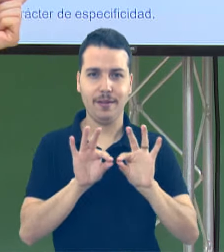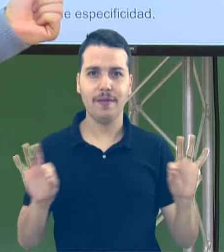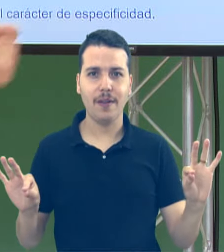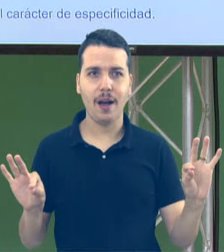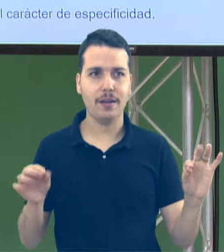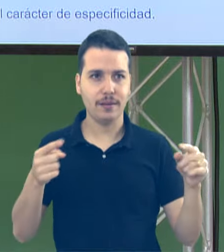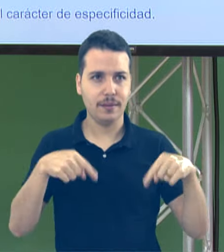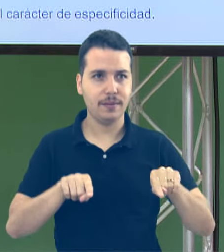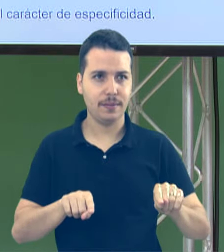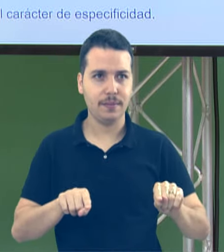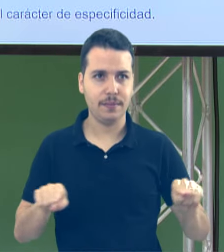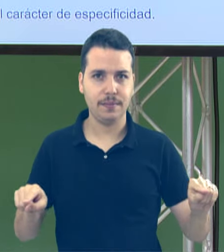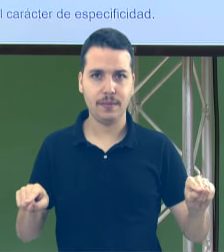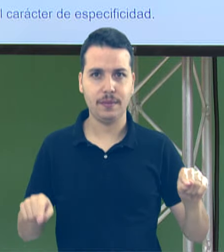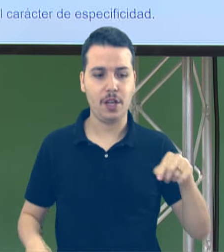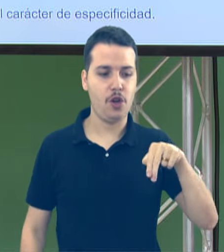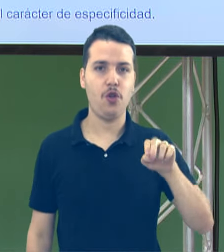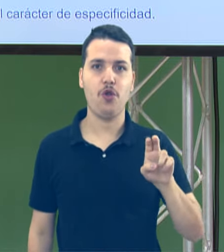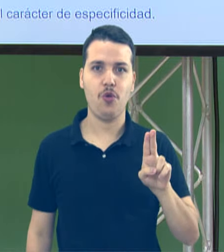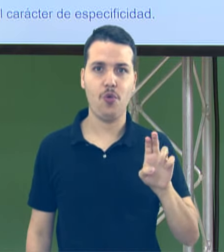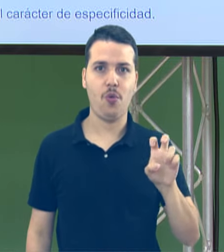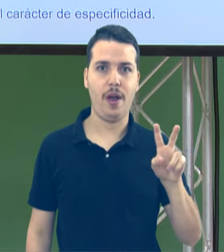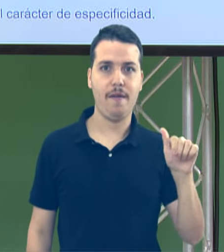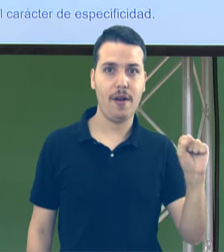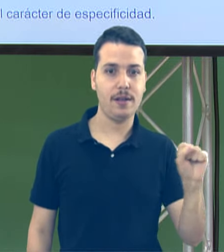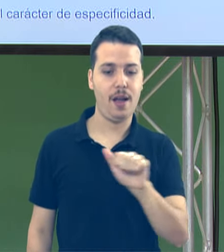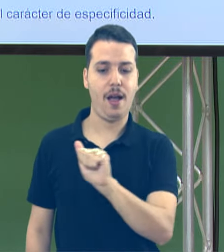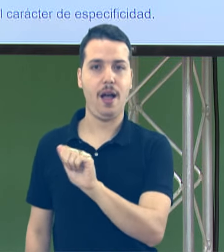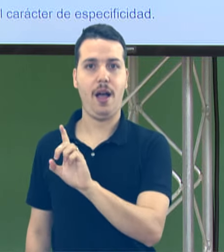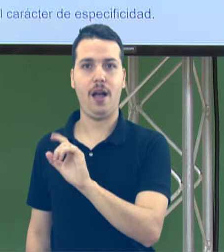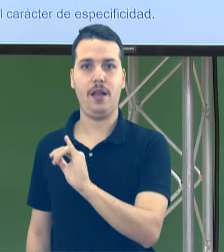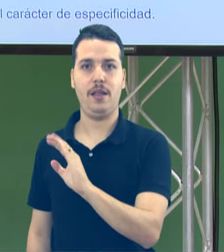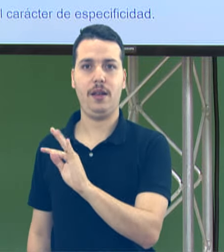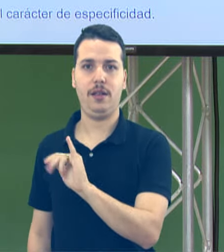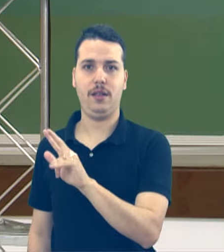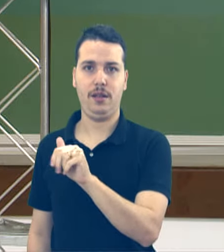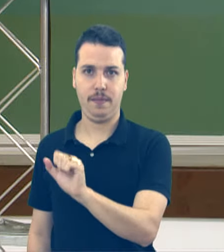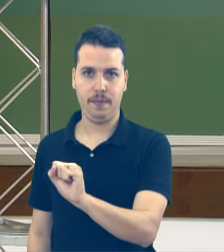novas modalidades adictivas.